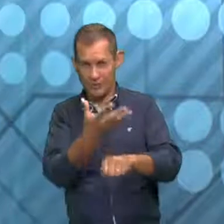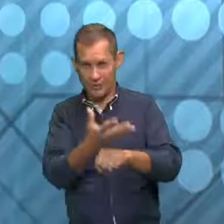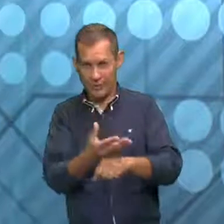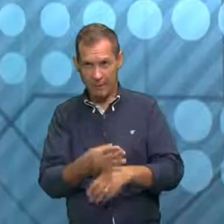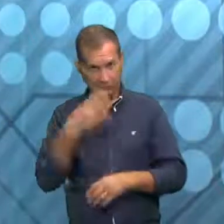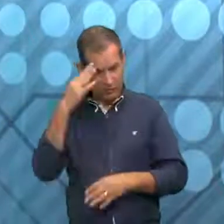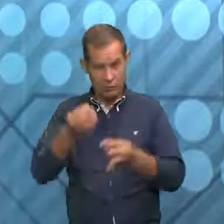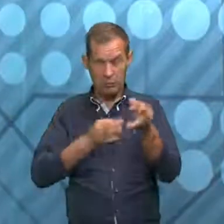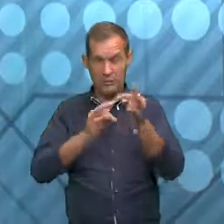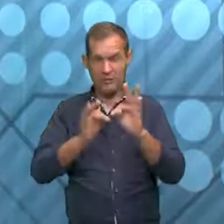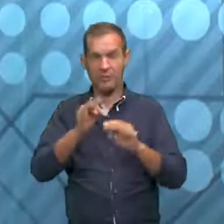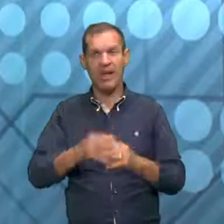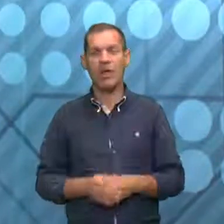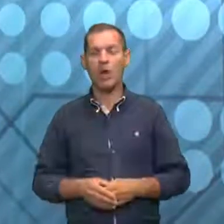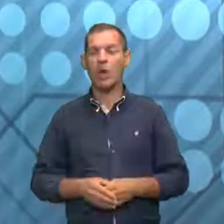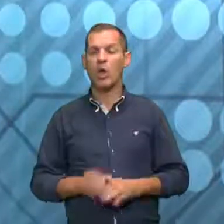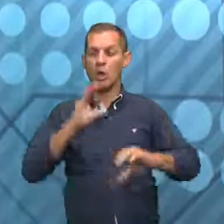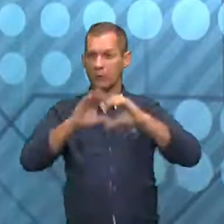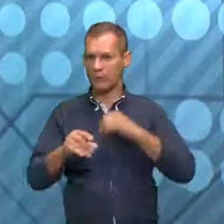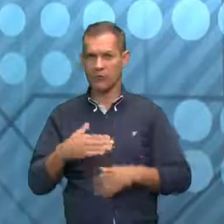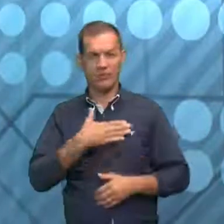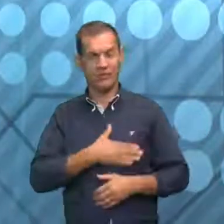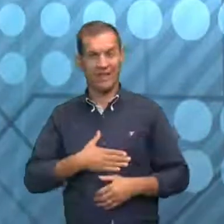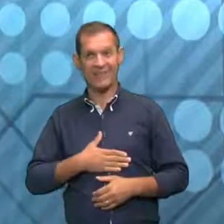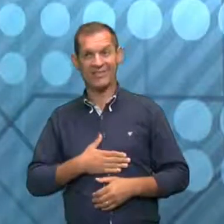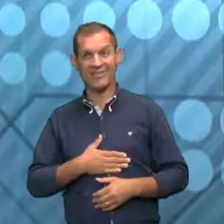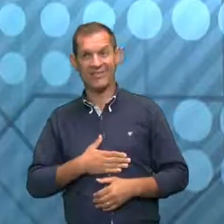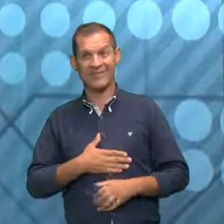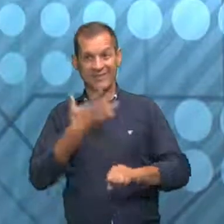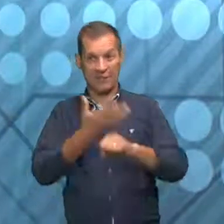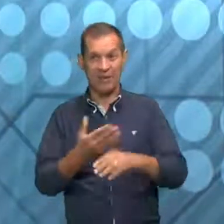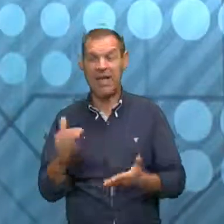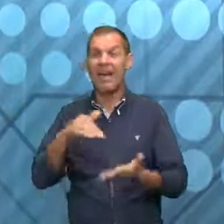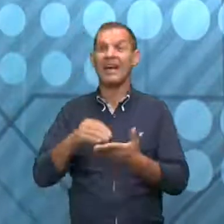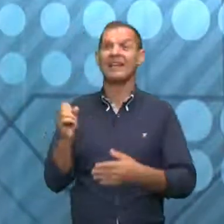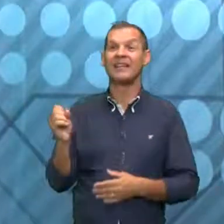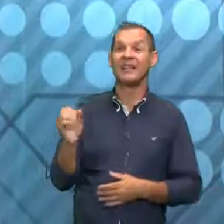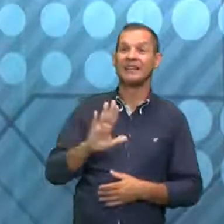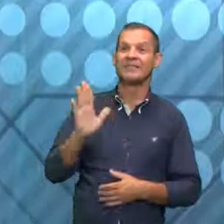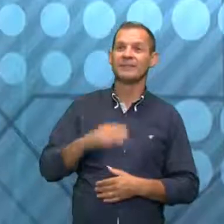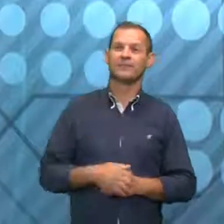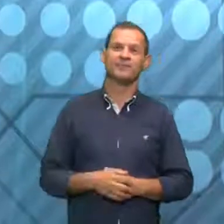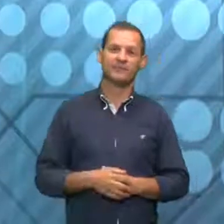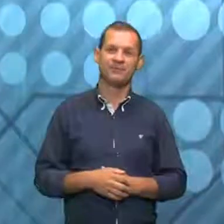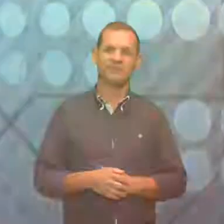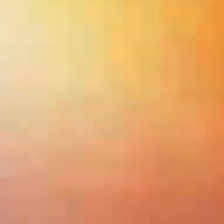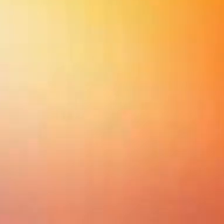de princípios de telecomunicação. Espero que você tenha gostado. Então, até o nosso próximo encontro.